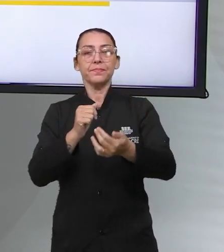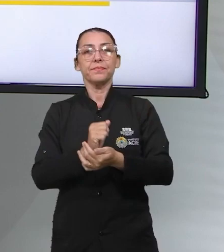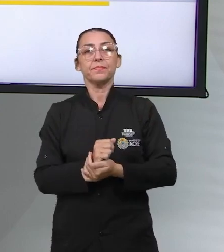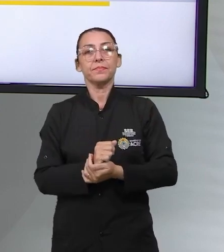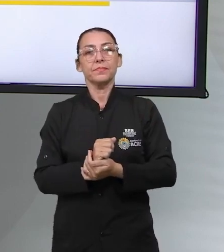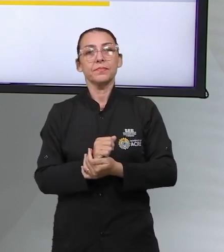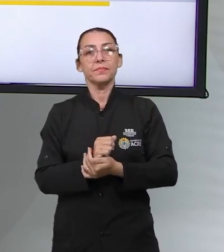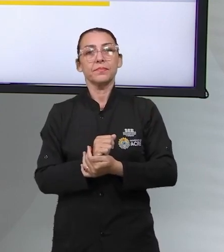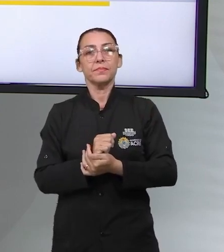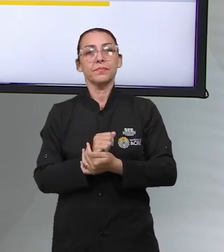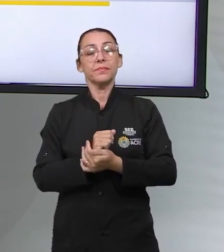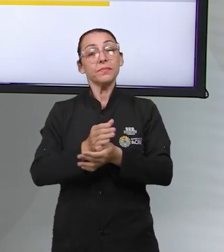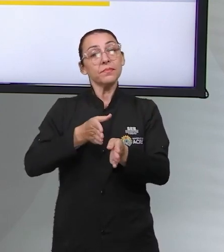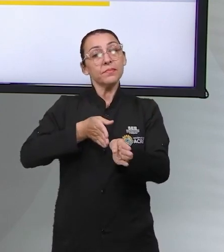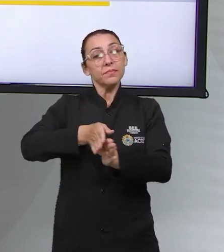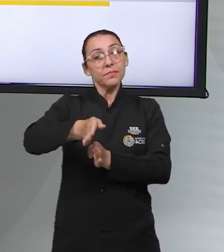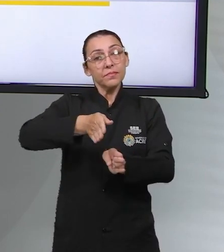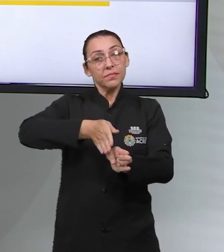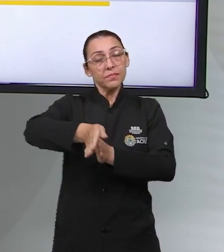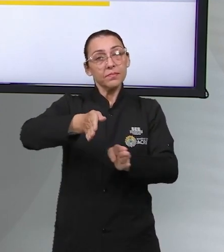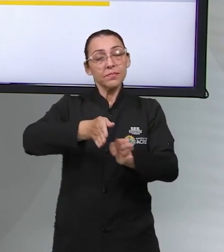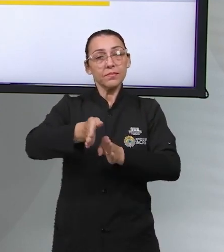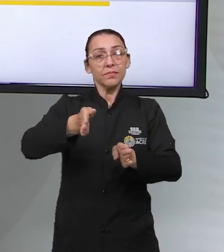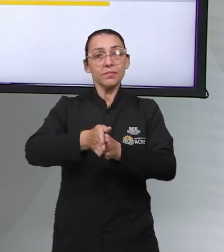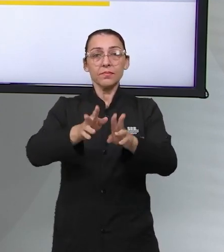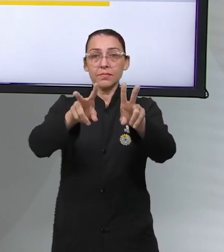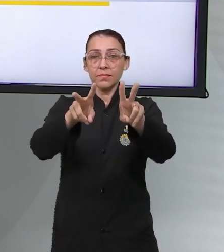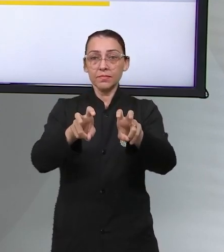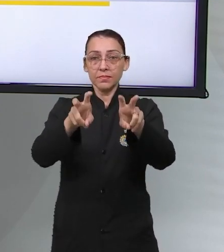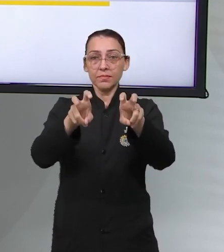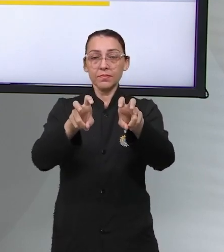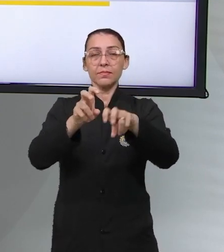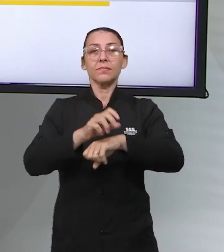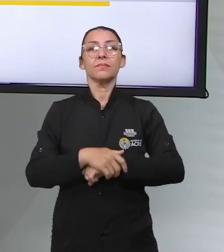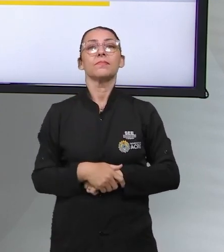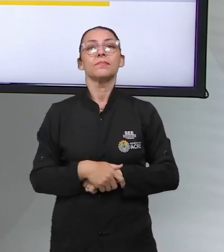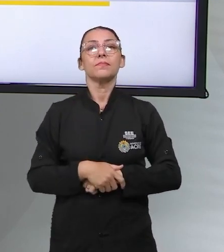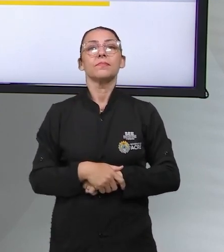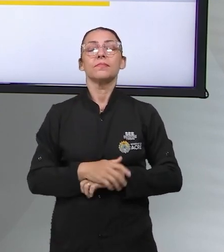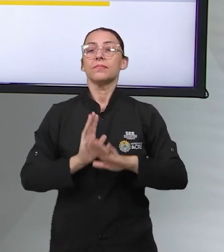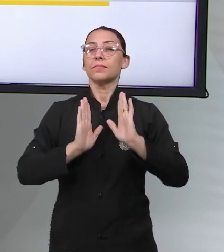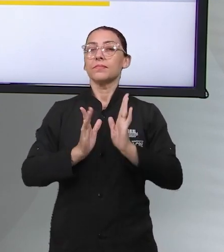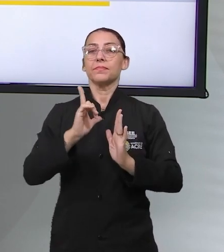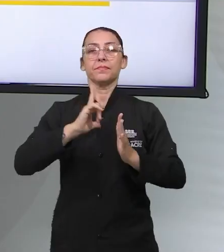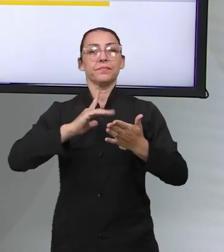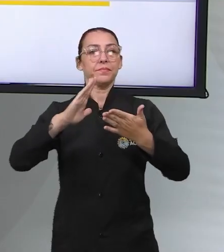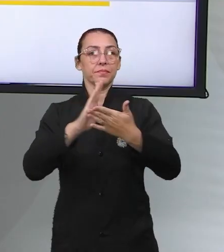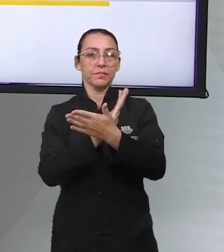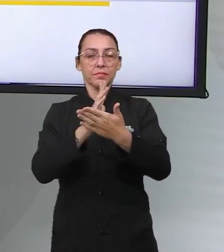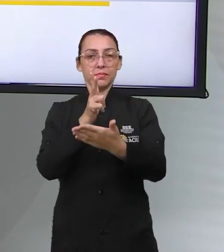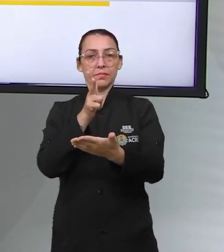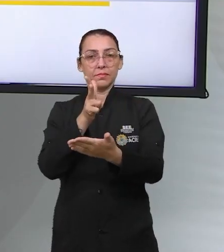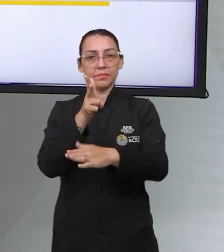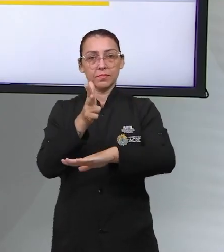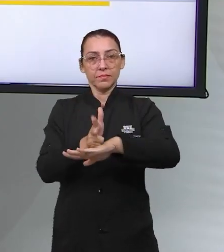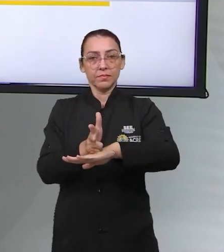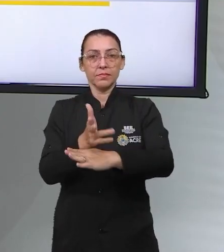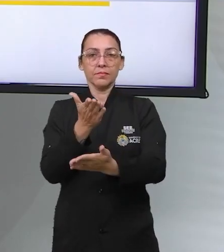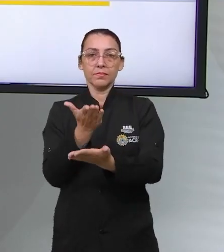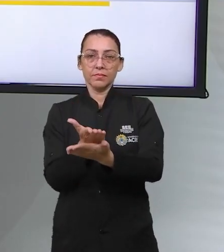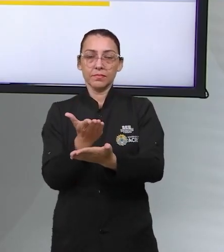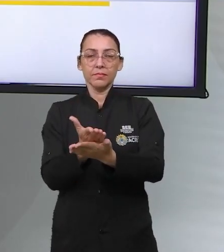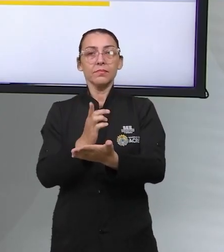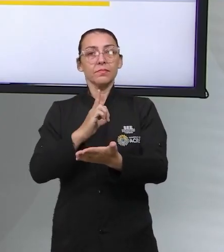assim, nos orientar em torno dessa discussão. Nós já temos algumas videoaulas e ainda